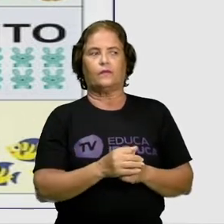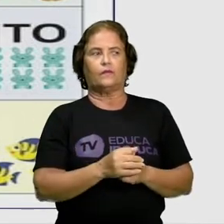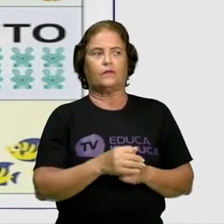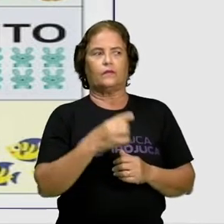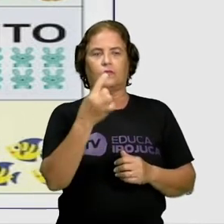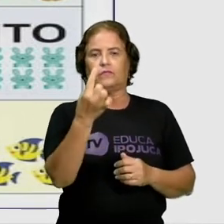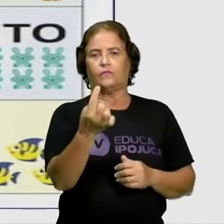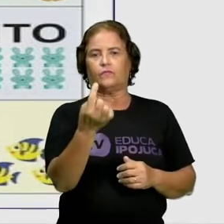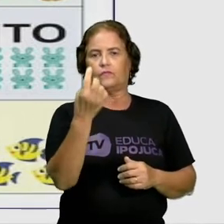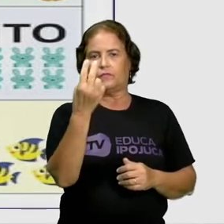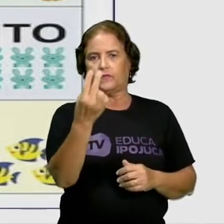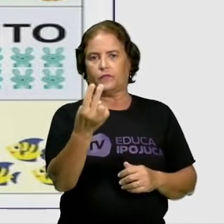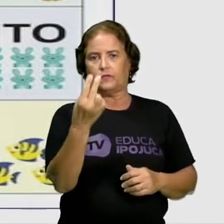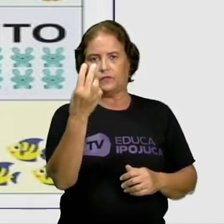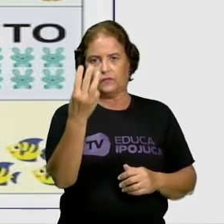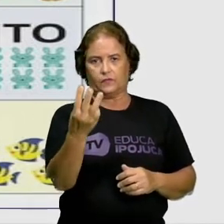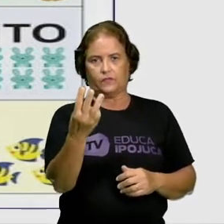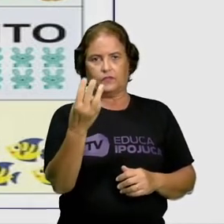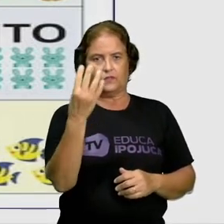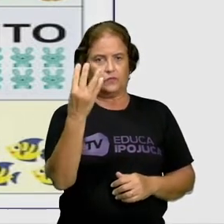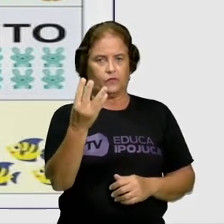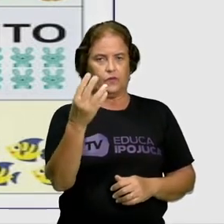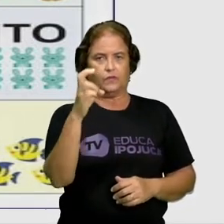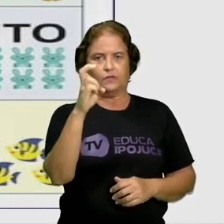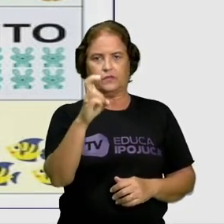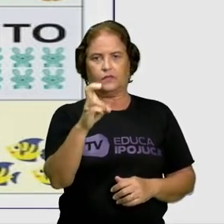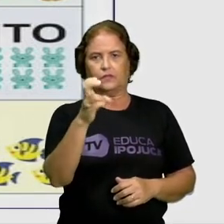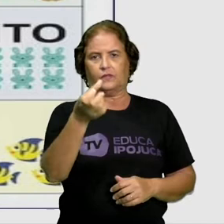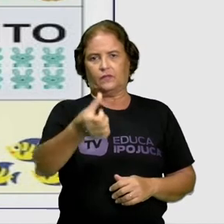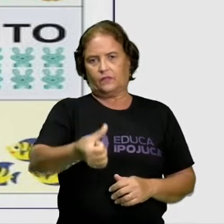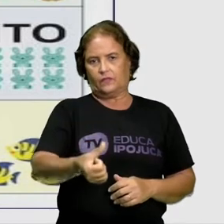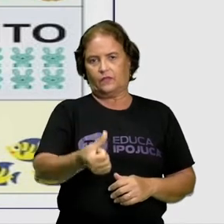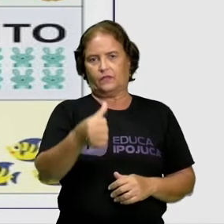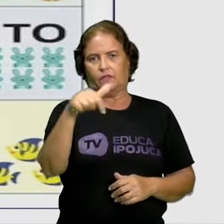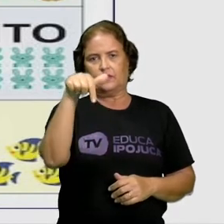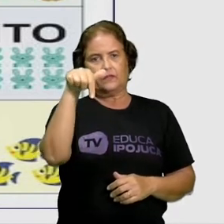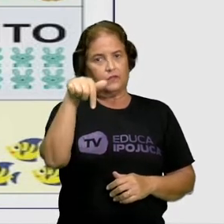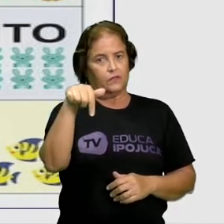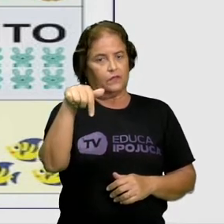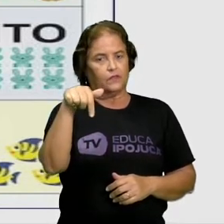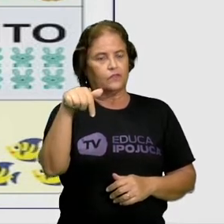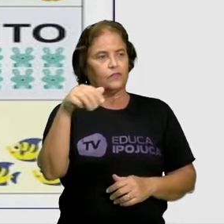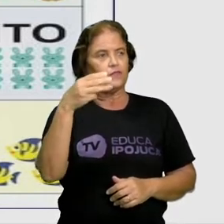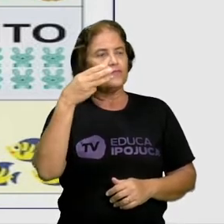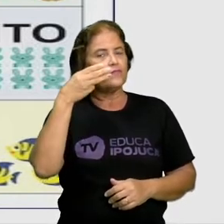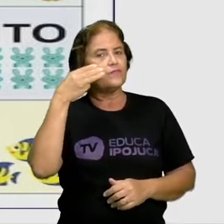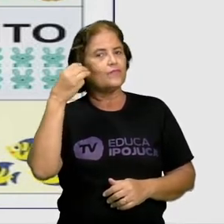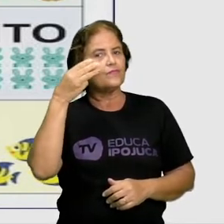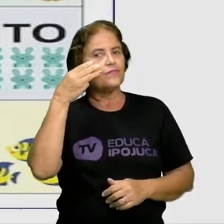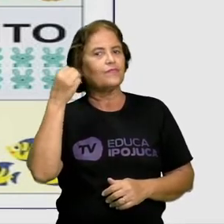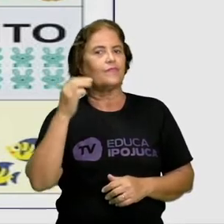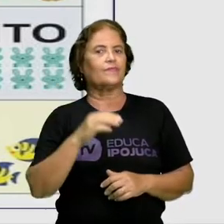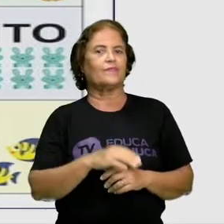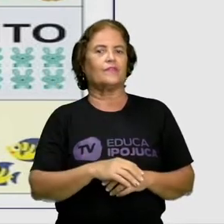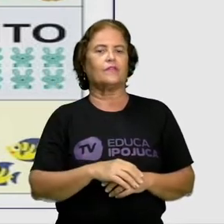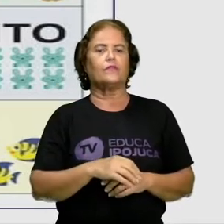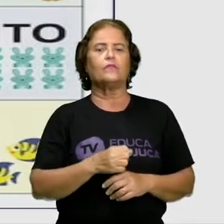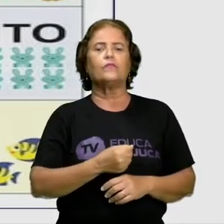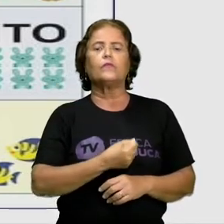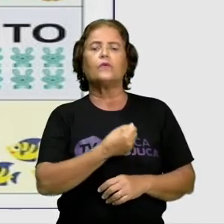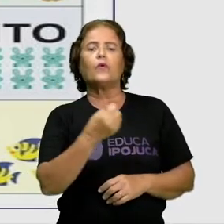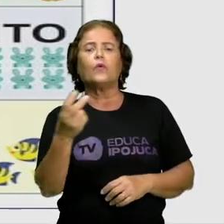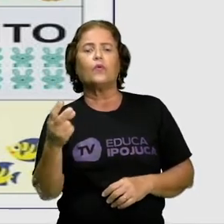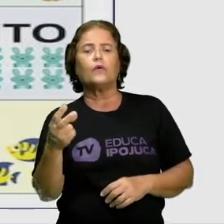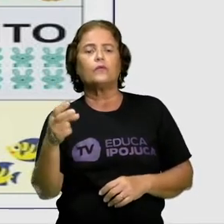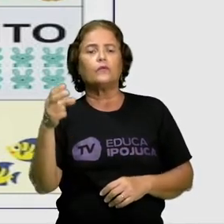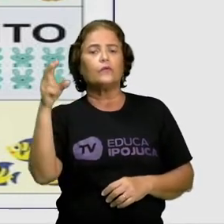1, 2, 3, 4, 5, 6, 7 gatinhos. E quantos coelhos nós